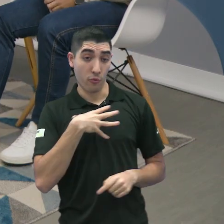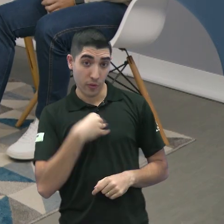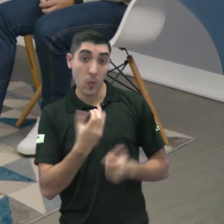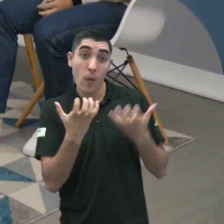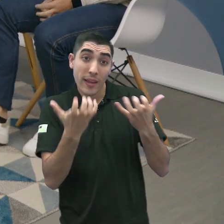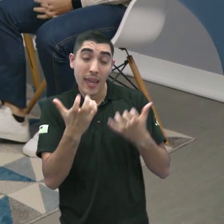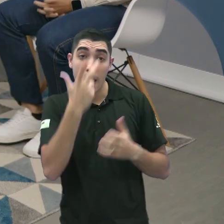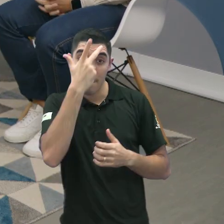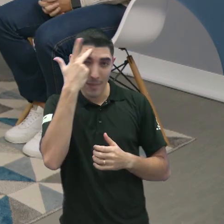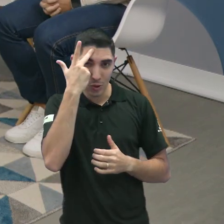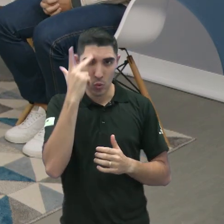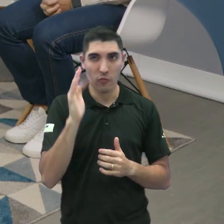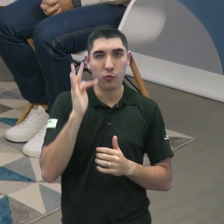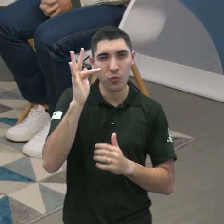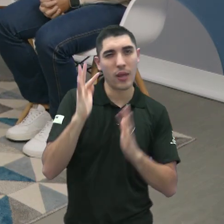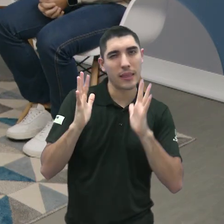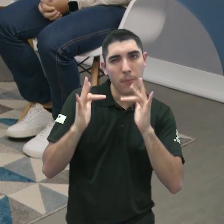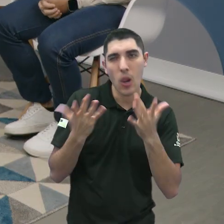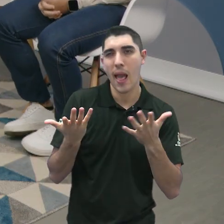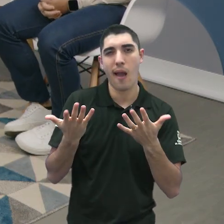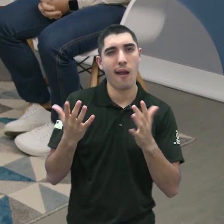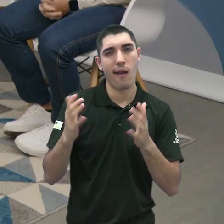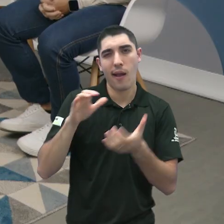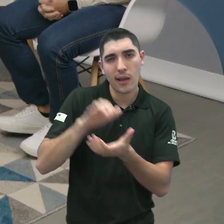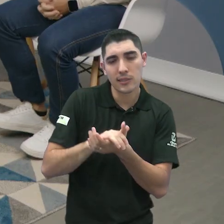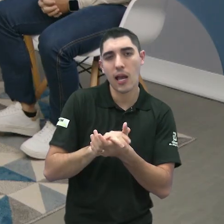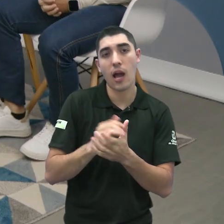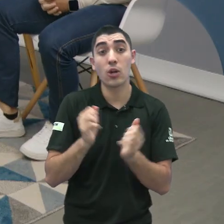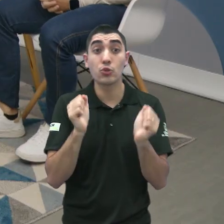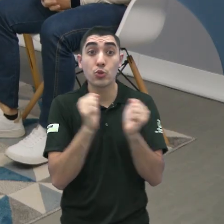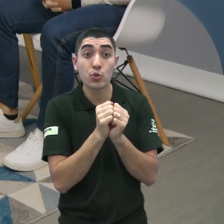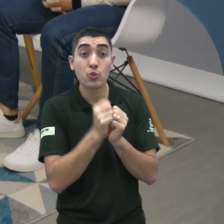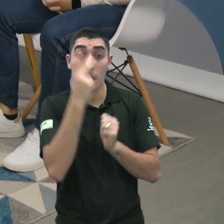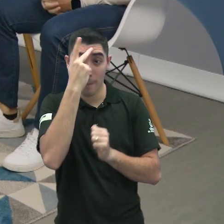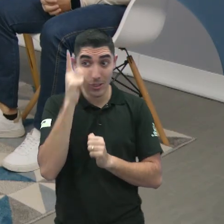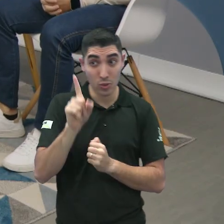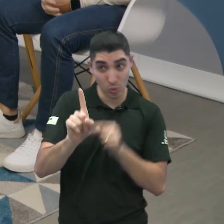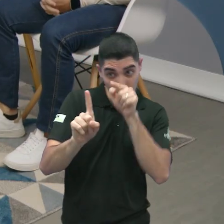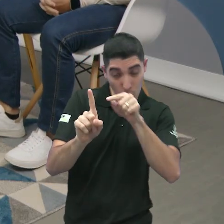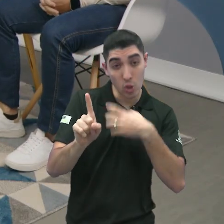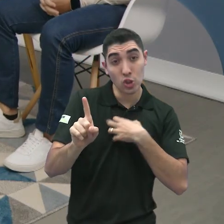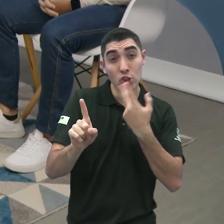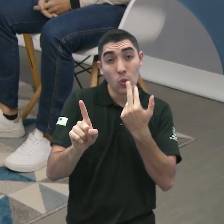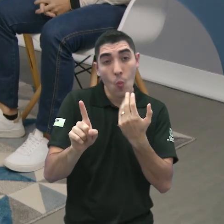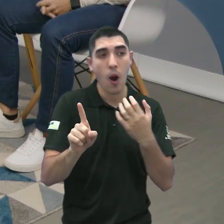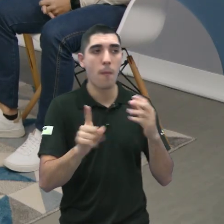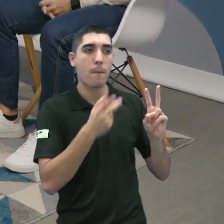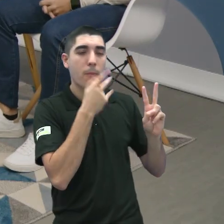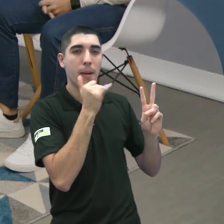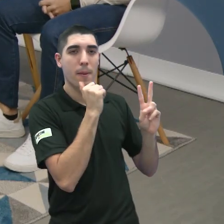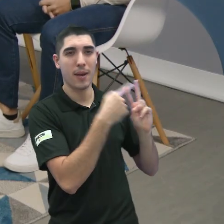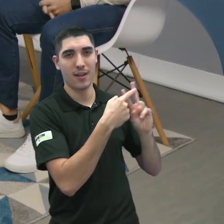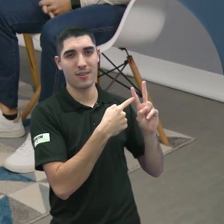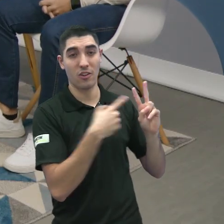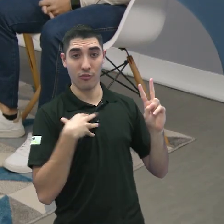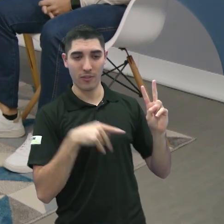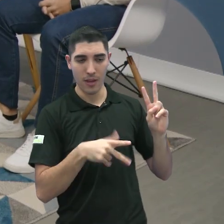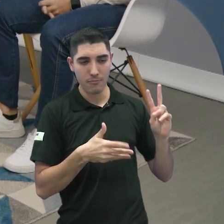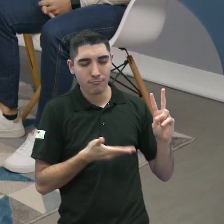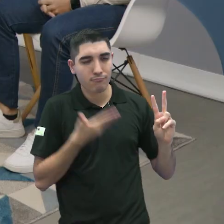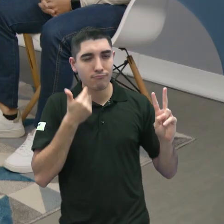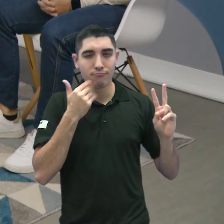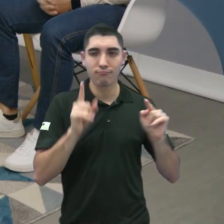modelo da mãe e do pai conta muito. Sim, né? Então, sim. Esse modelo que você vai levar para a vida